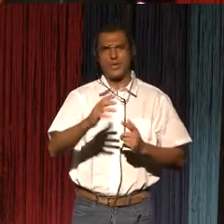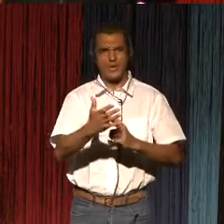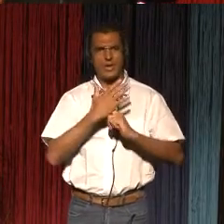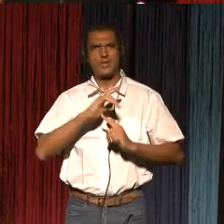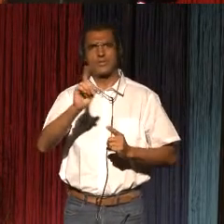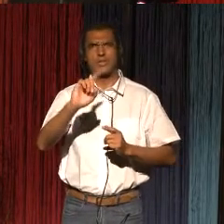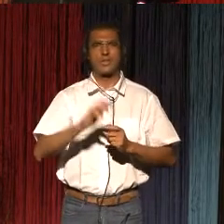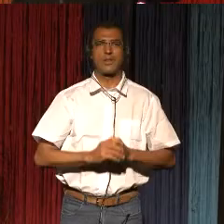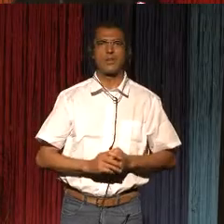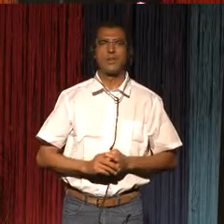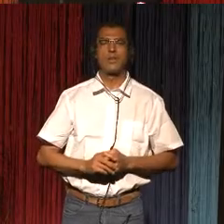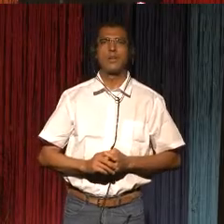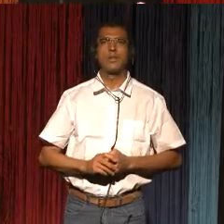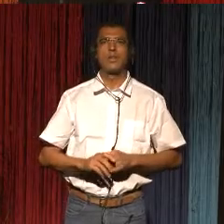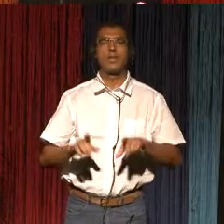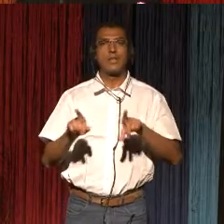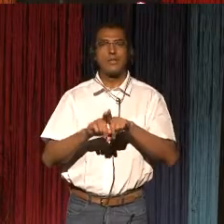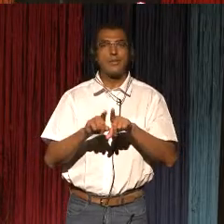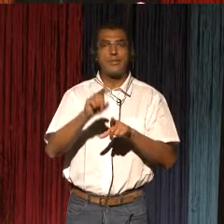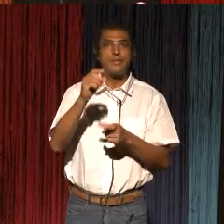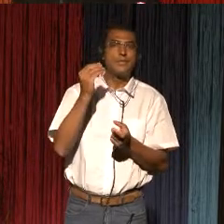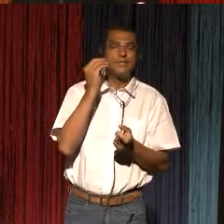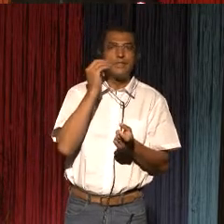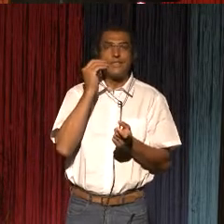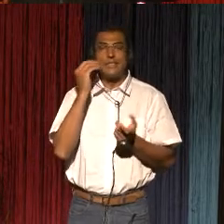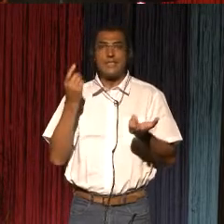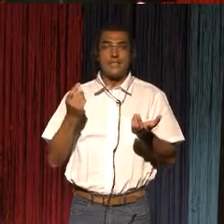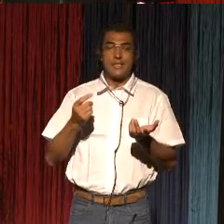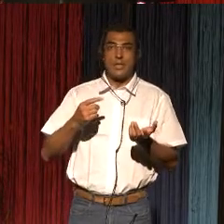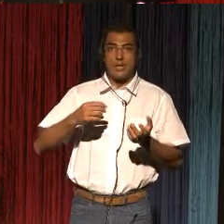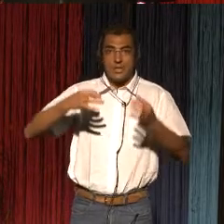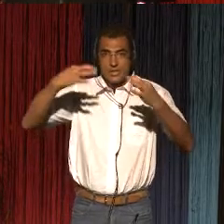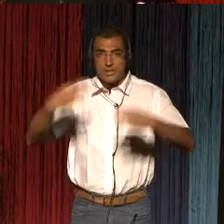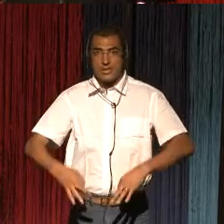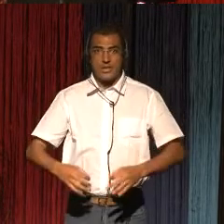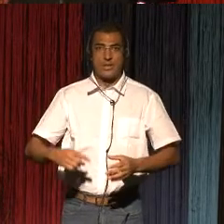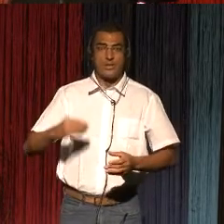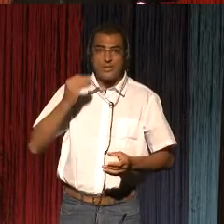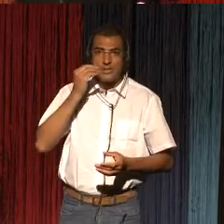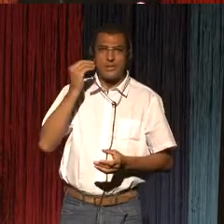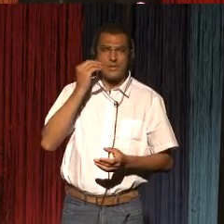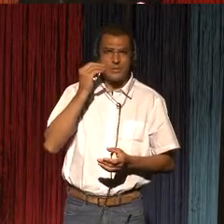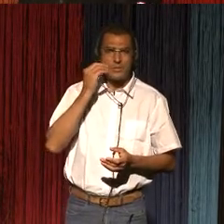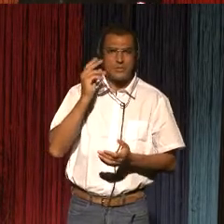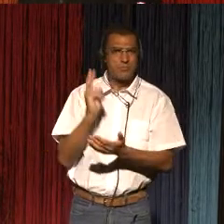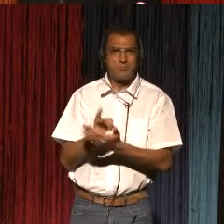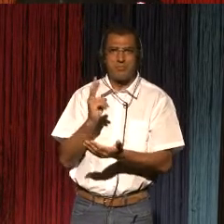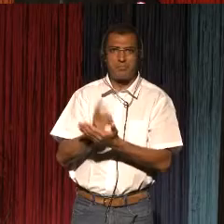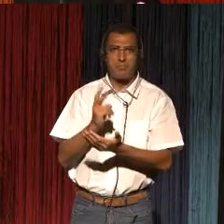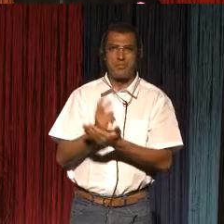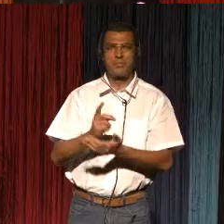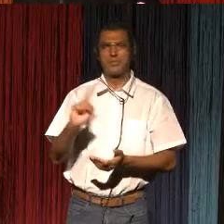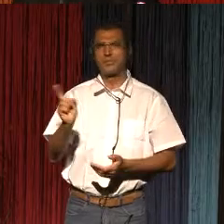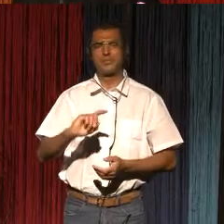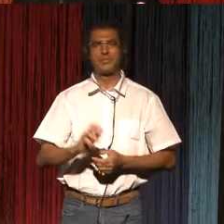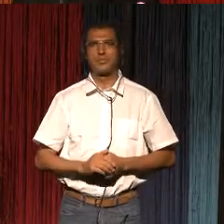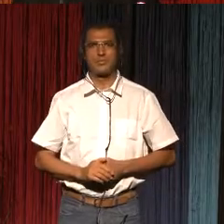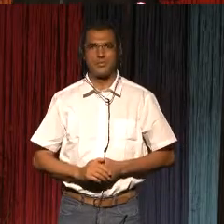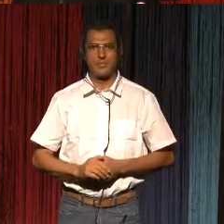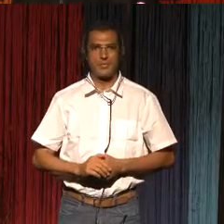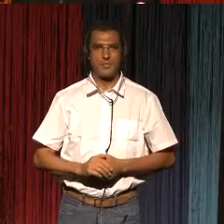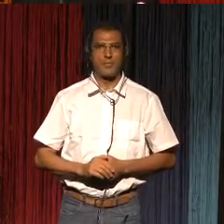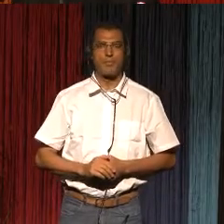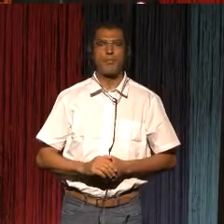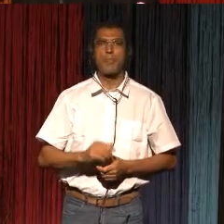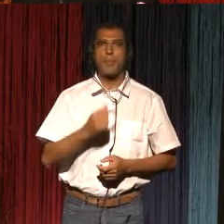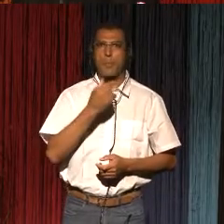tentar de controlar tudo. Para de insistir que as coisas sejam de uma certa maneira. O